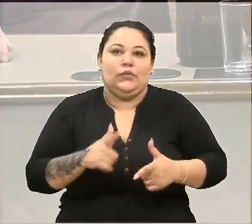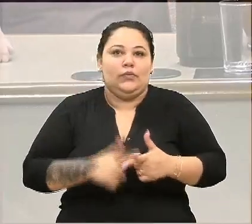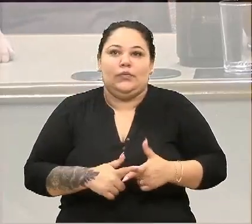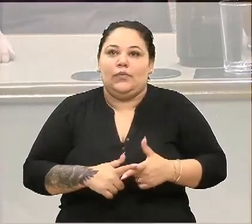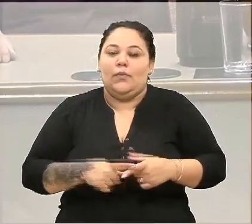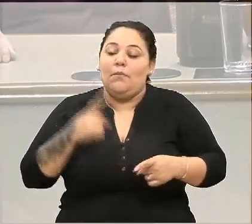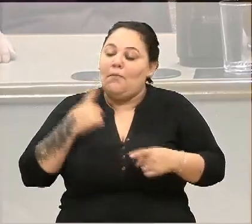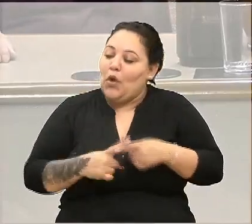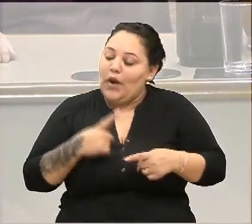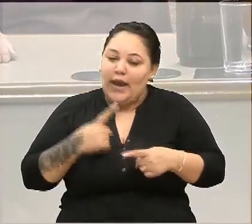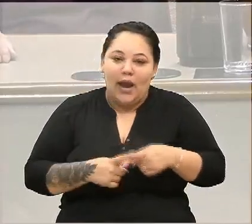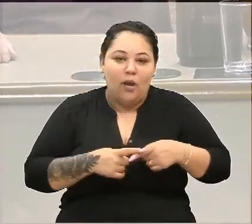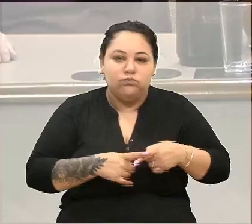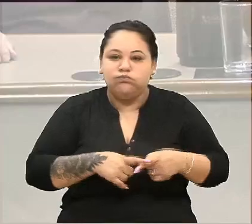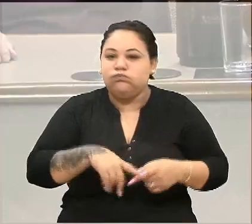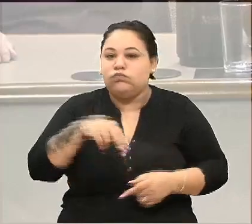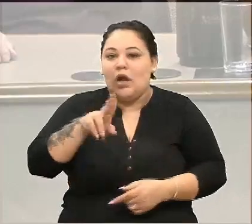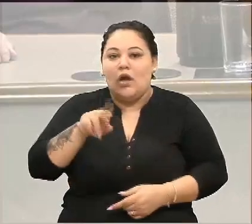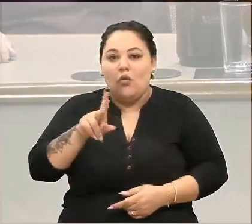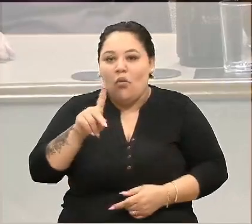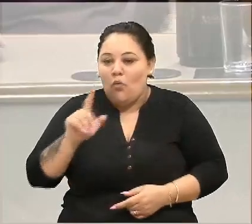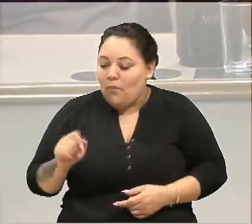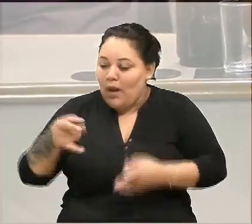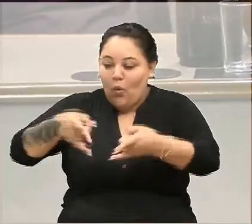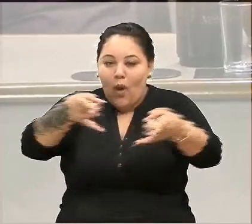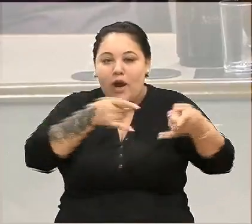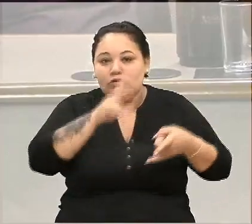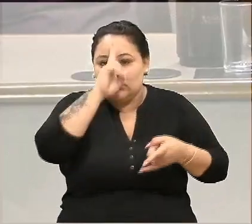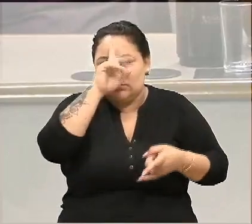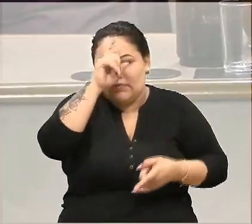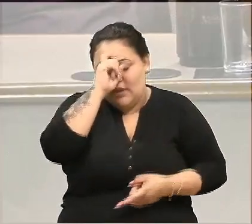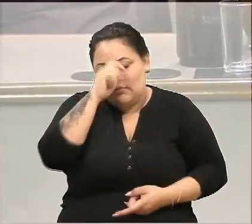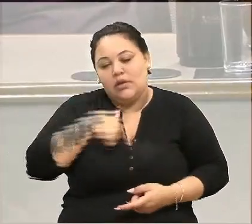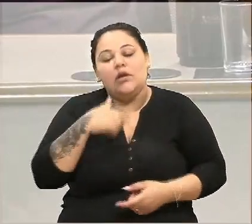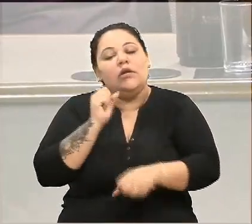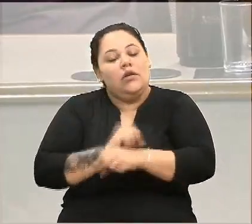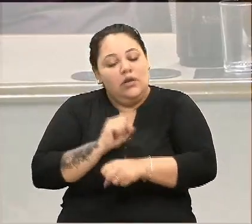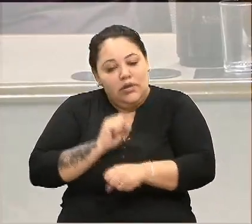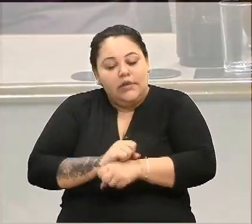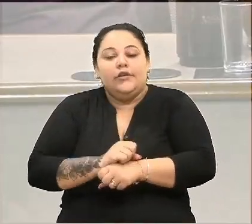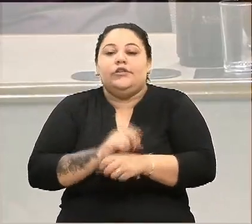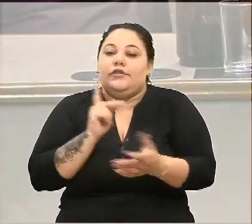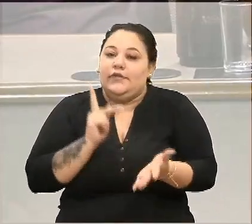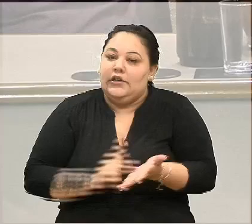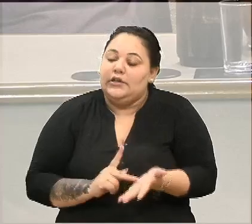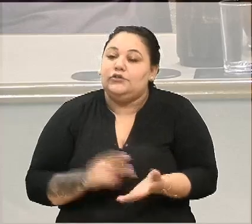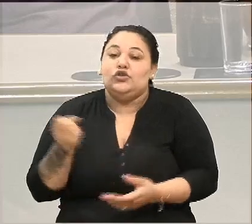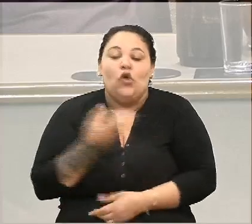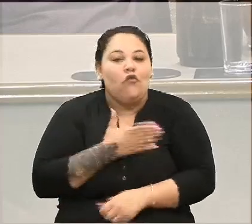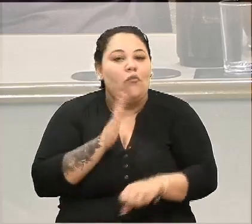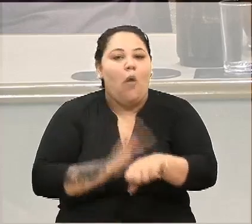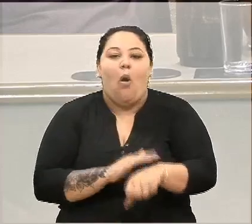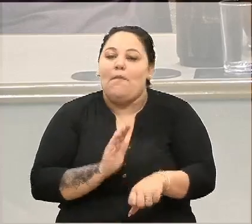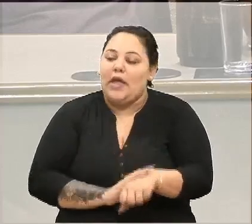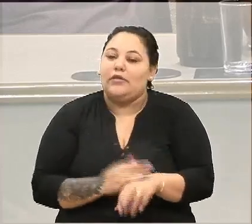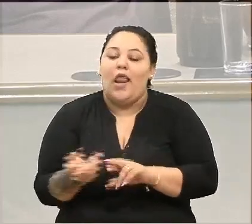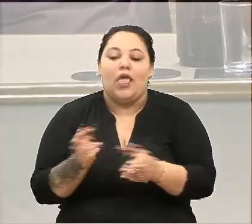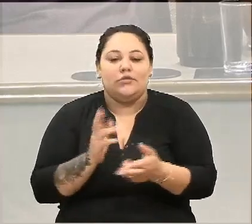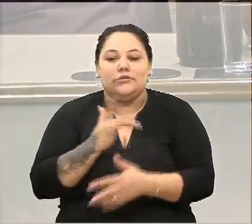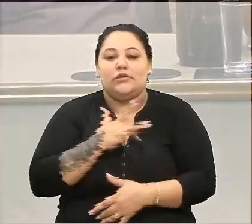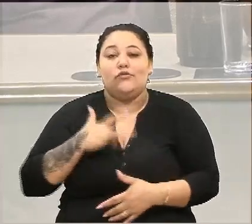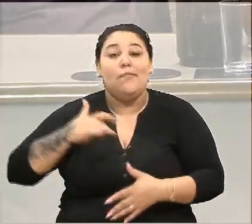grande problema, a UPA Central era outro. Espero que nova fase, novos momentos em relação à saúde